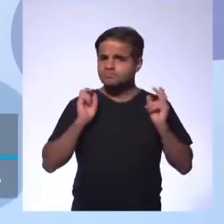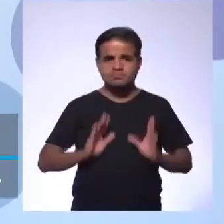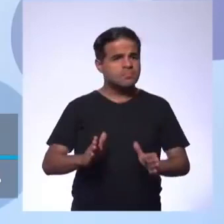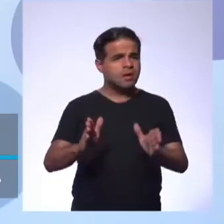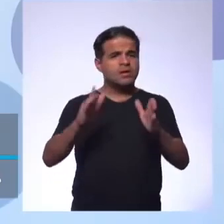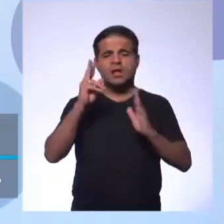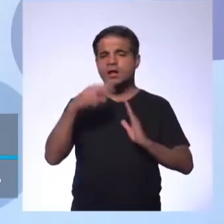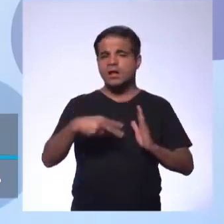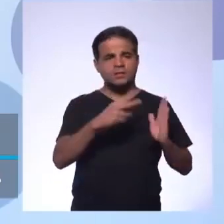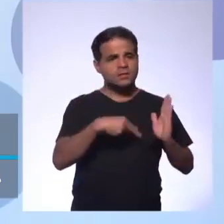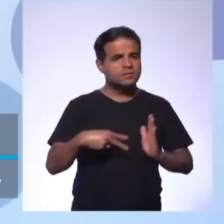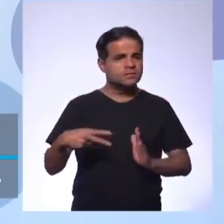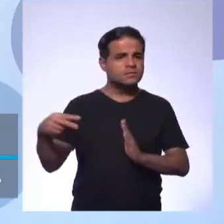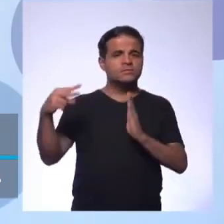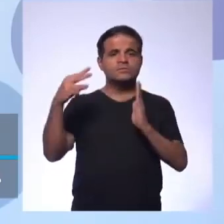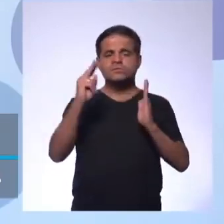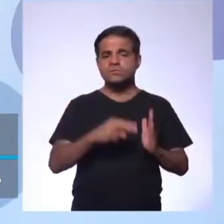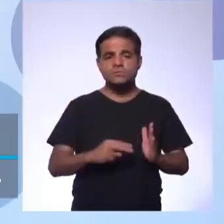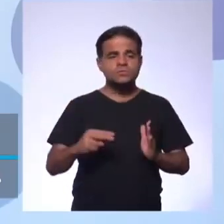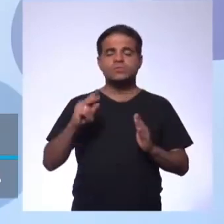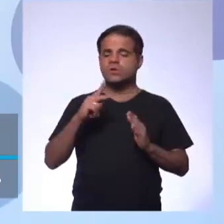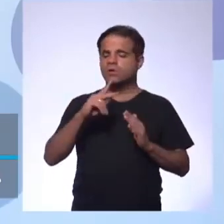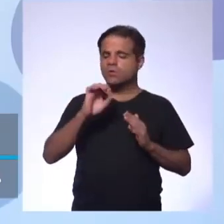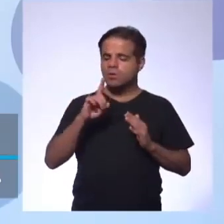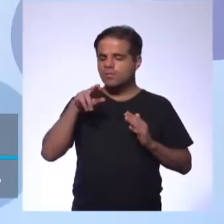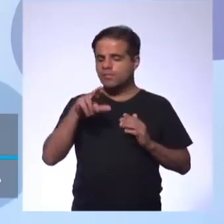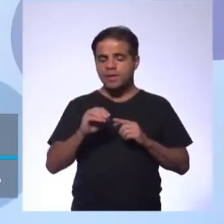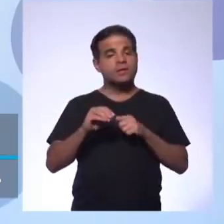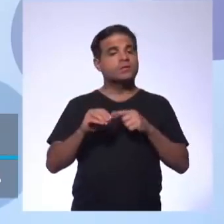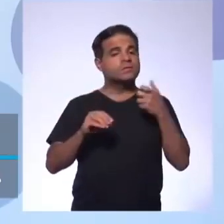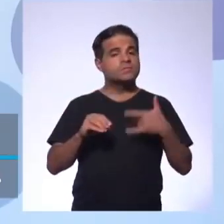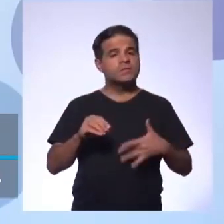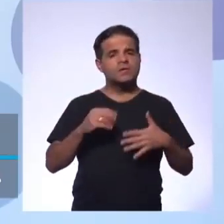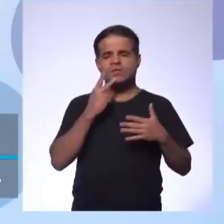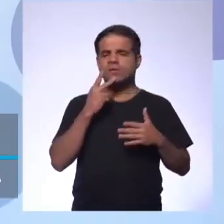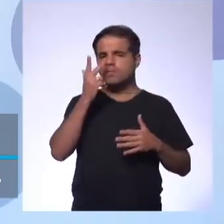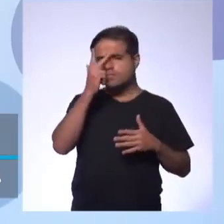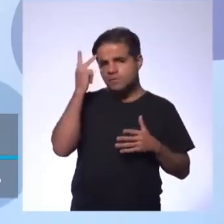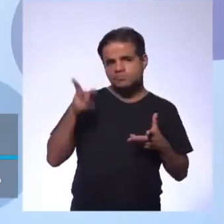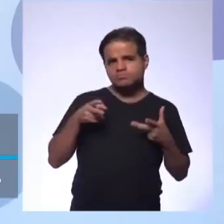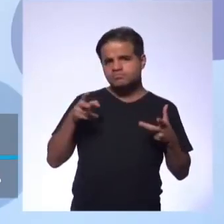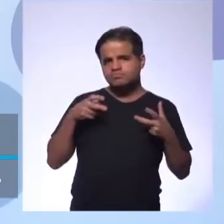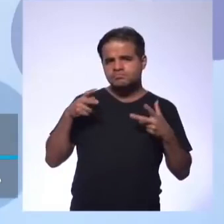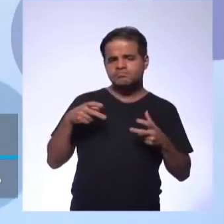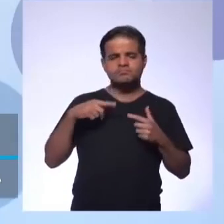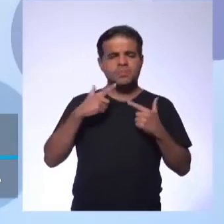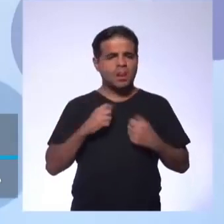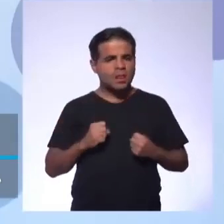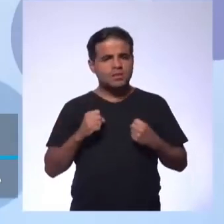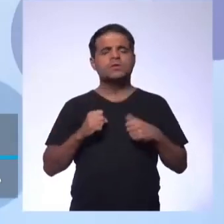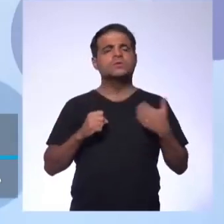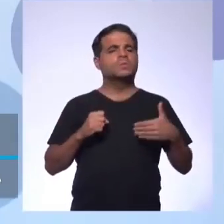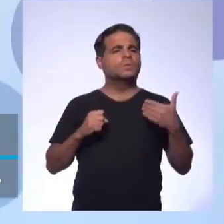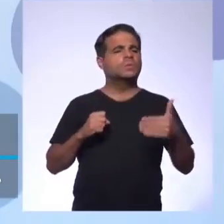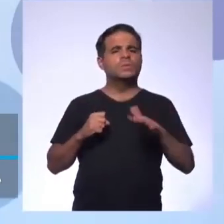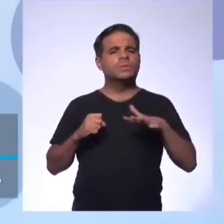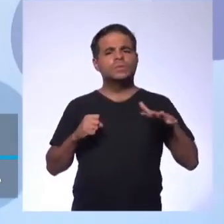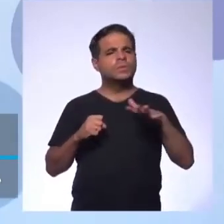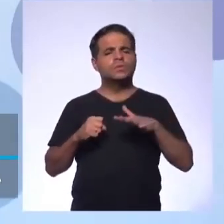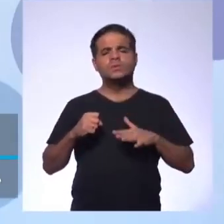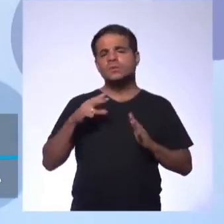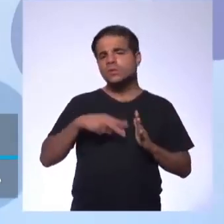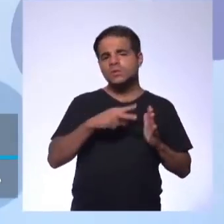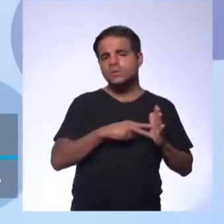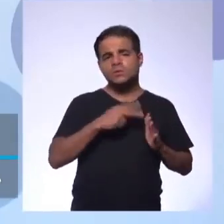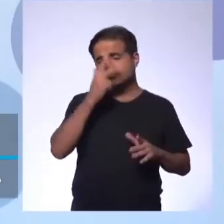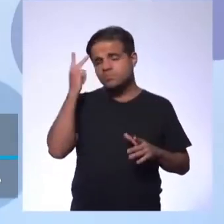constantemente a leitura. O Pedro fala que é um consumidor da literatura. E leitores